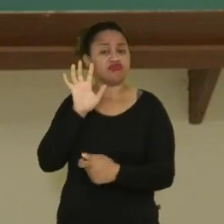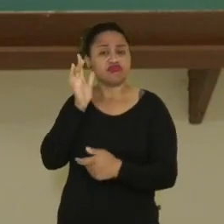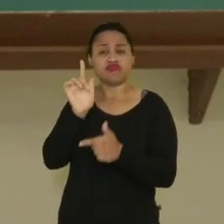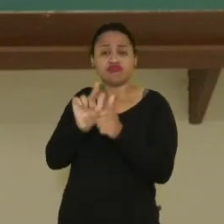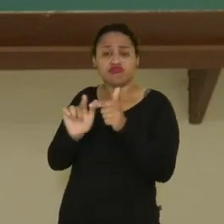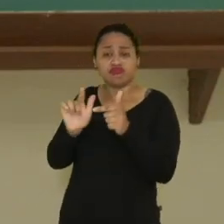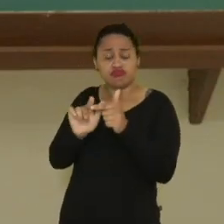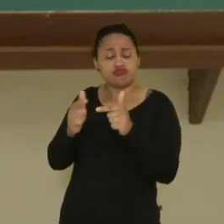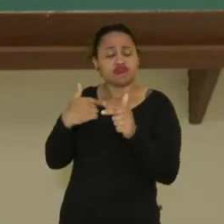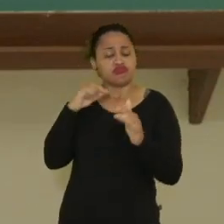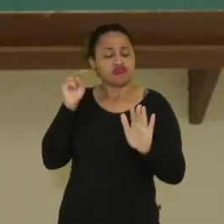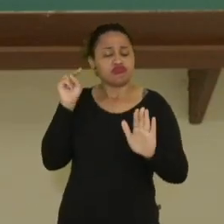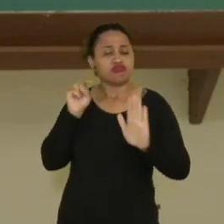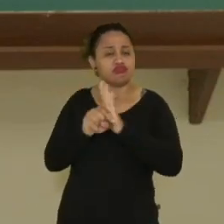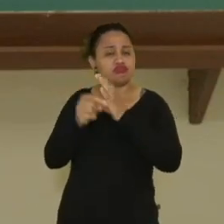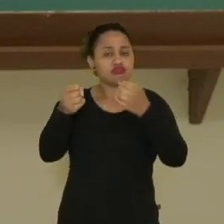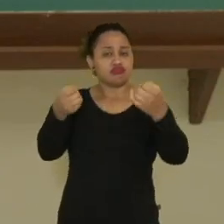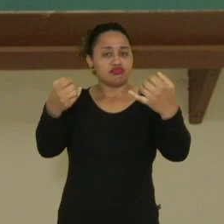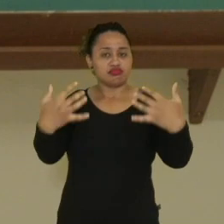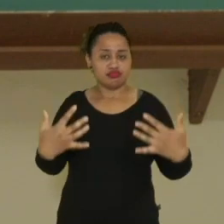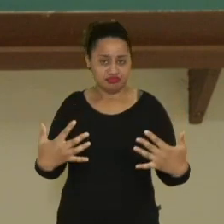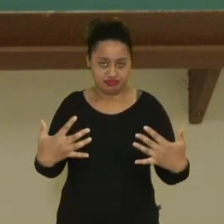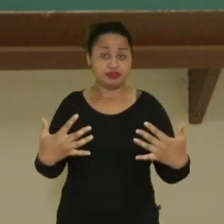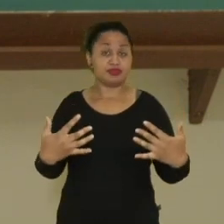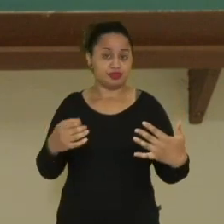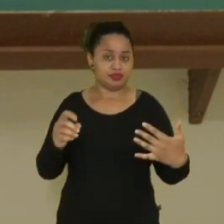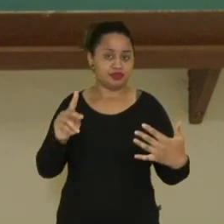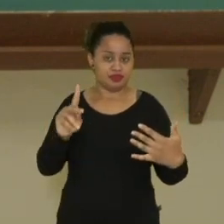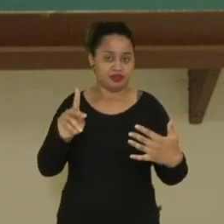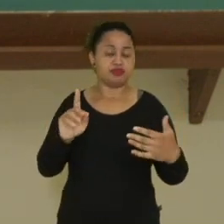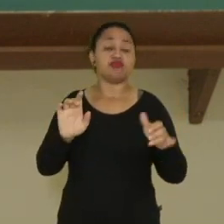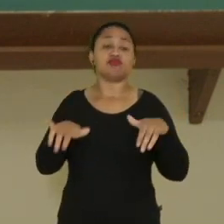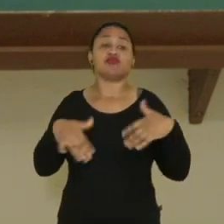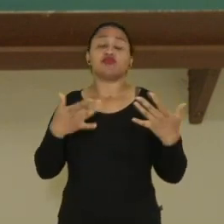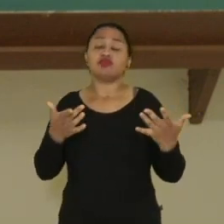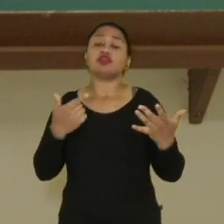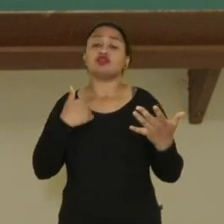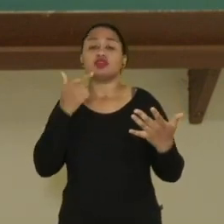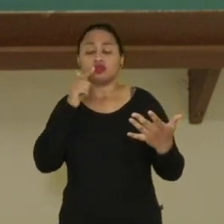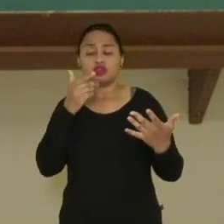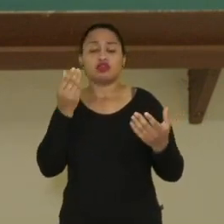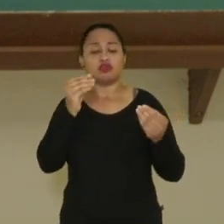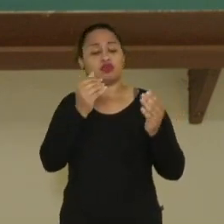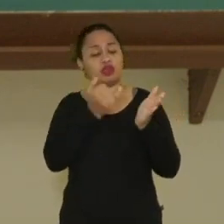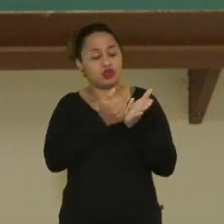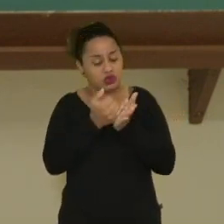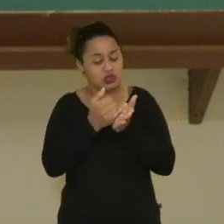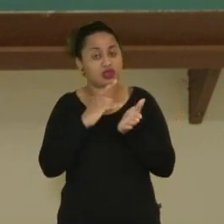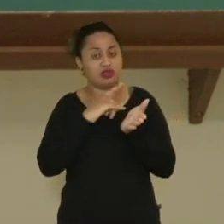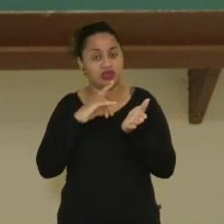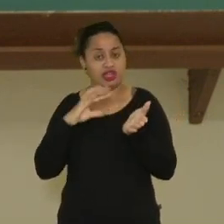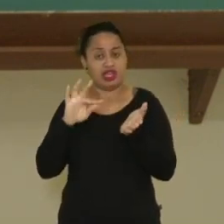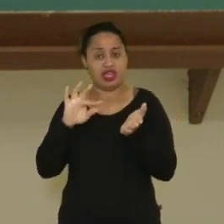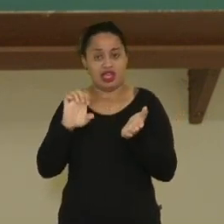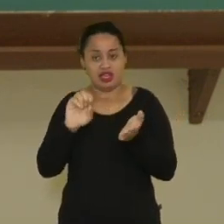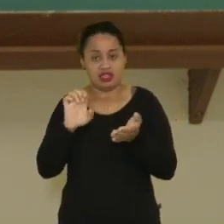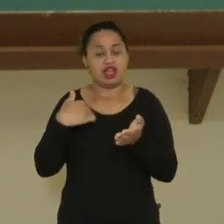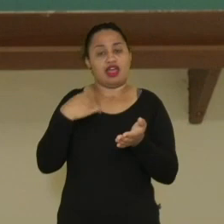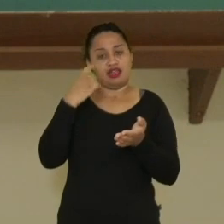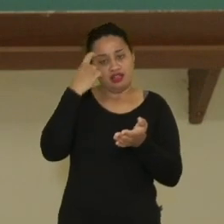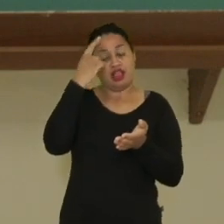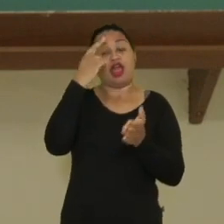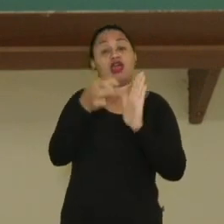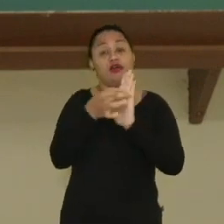está aprofundando, que você está colocando. Uma vez que você pôs a tese na introdução, argumentou